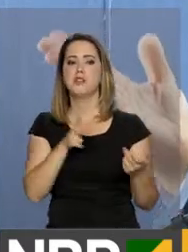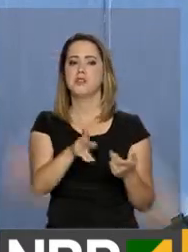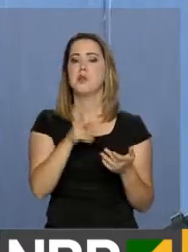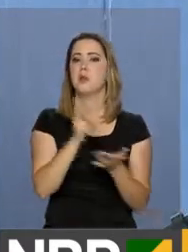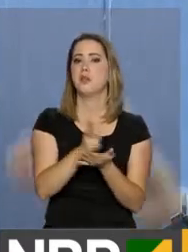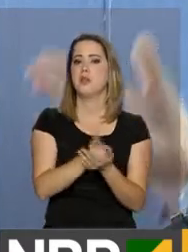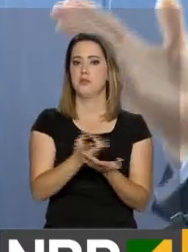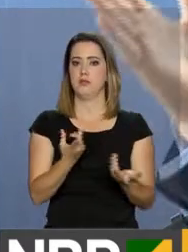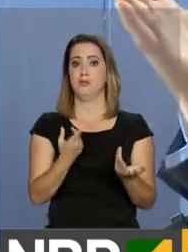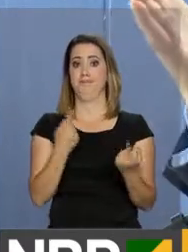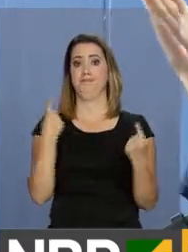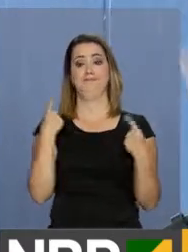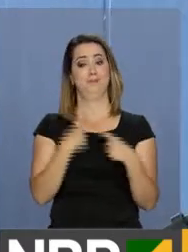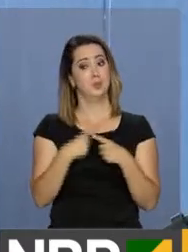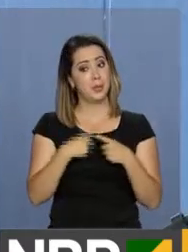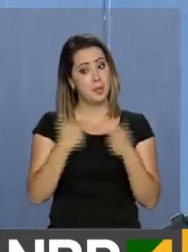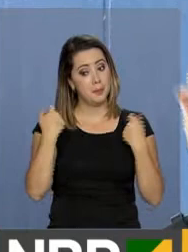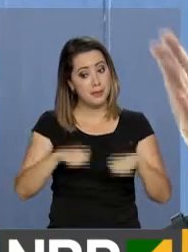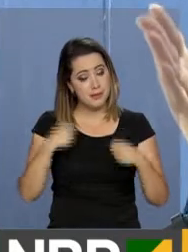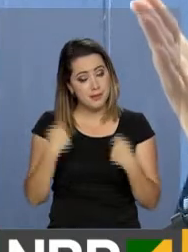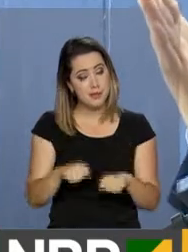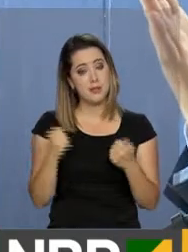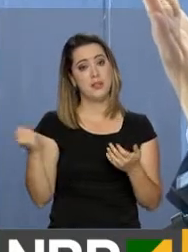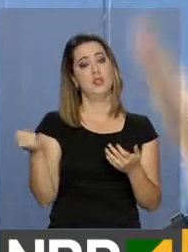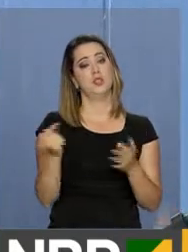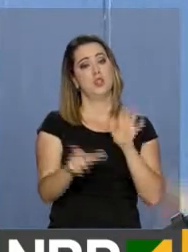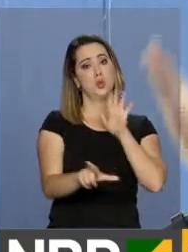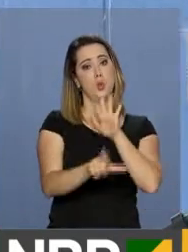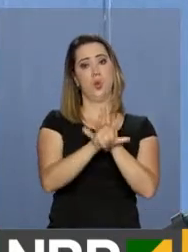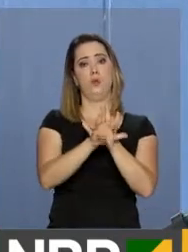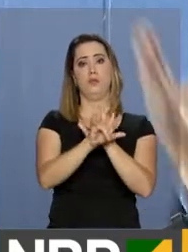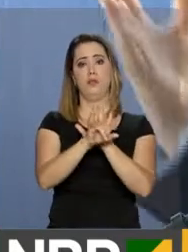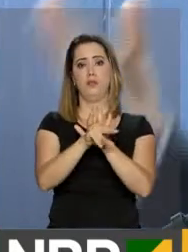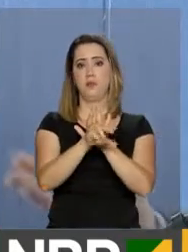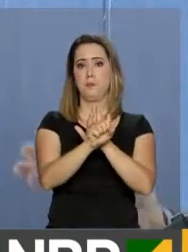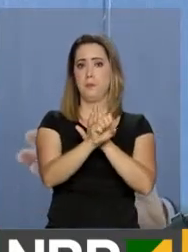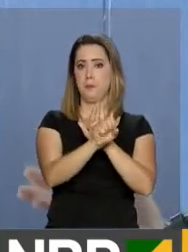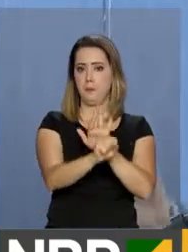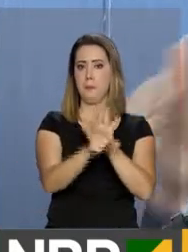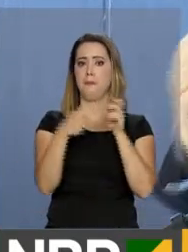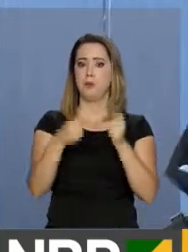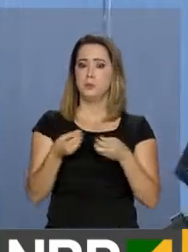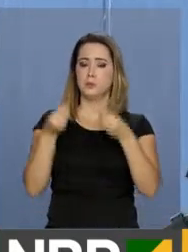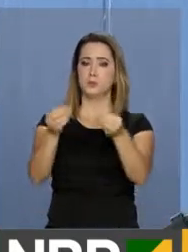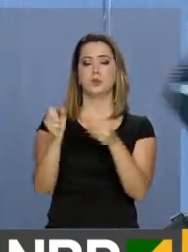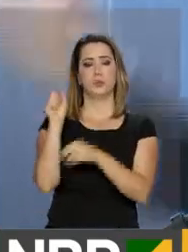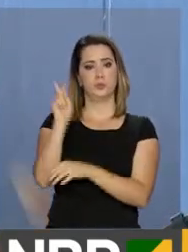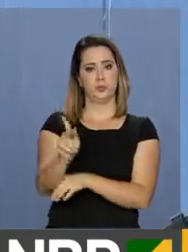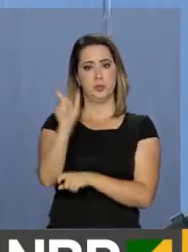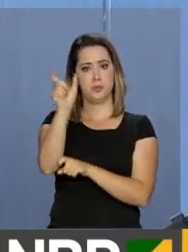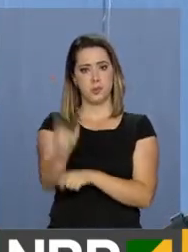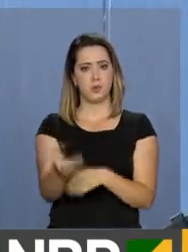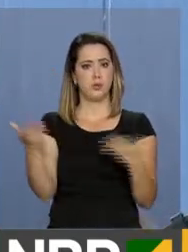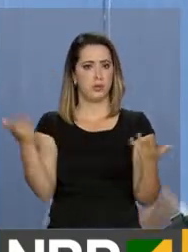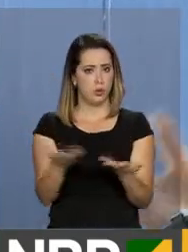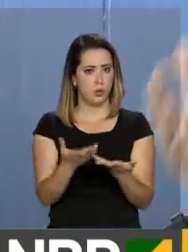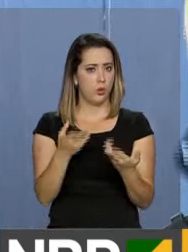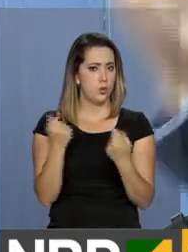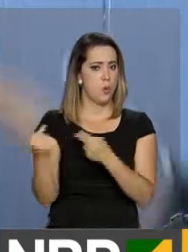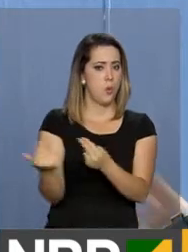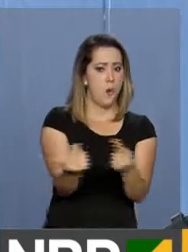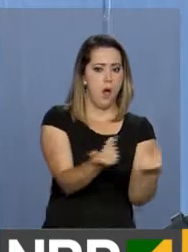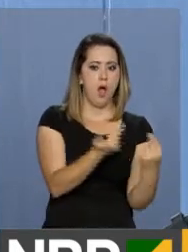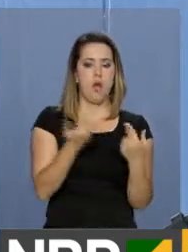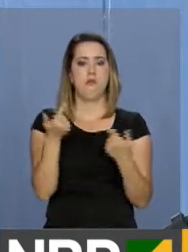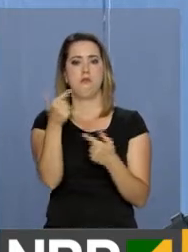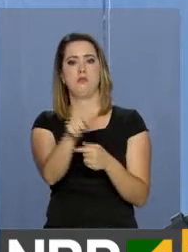não reformar a previdência para garantir uma aposentadoria saudável para quem está no regime geral, no INSS,